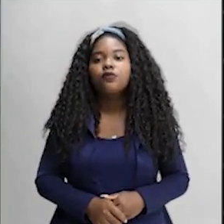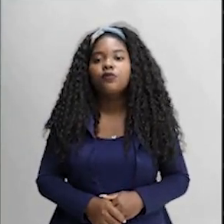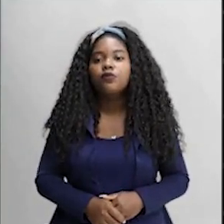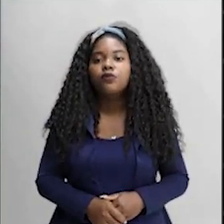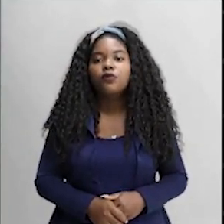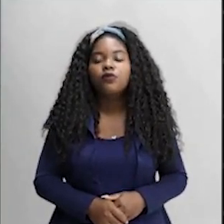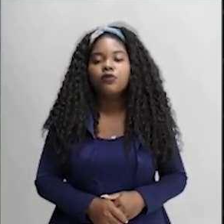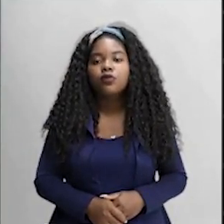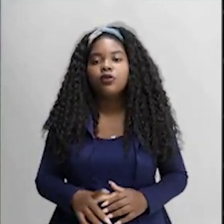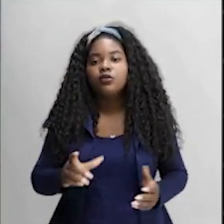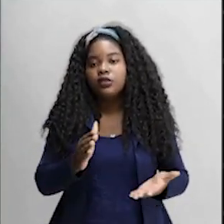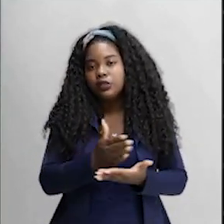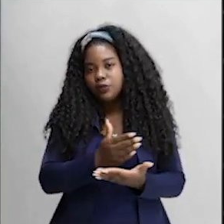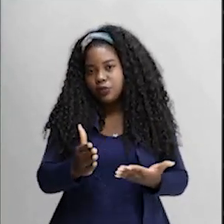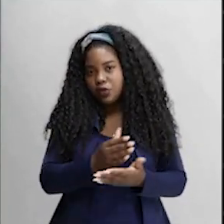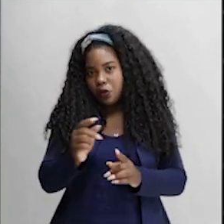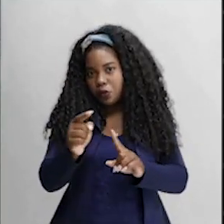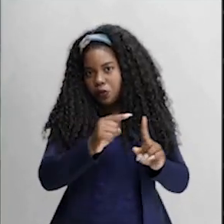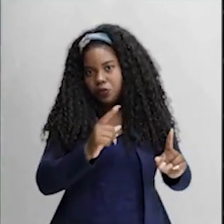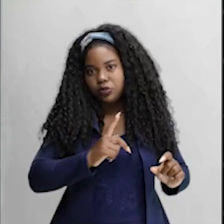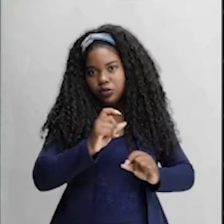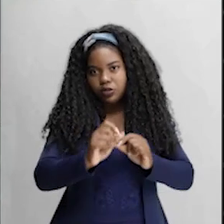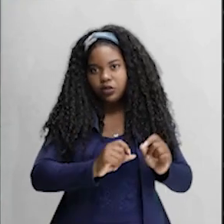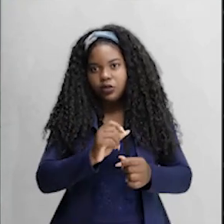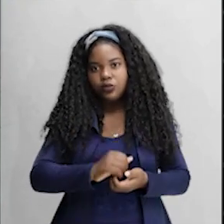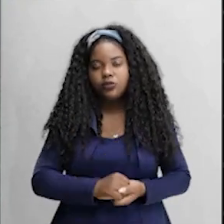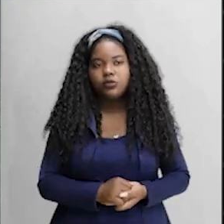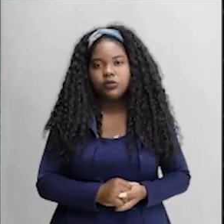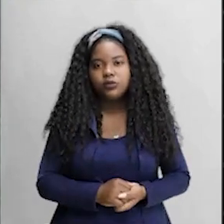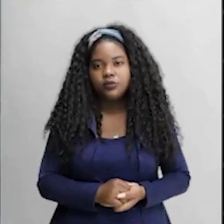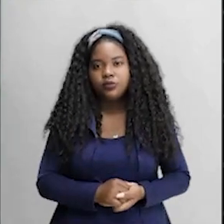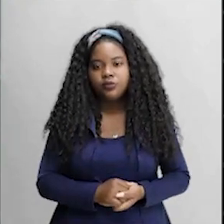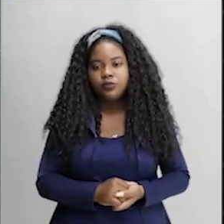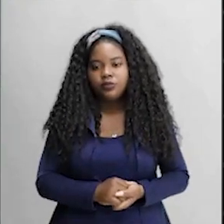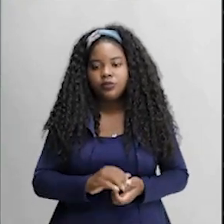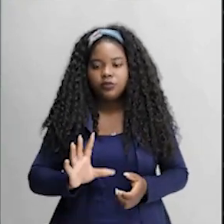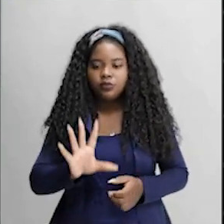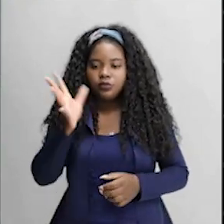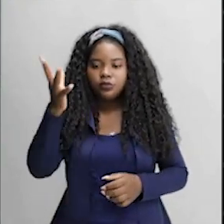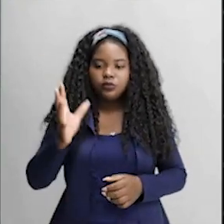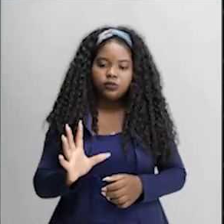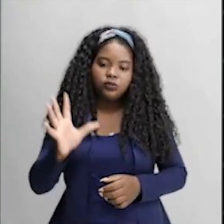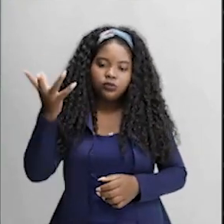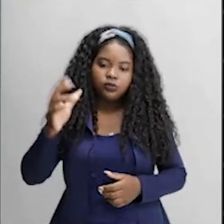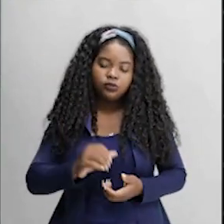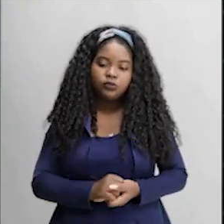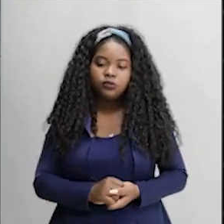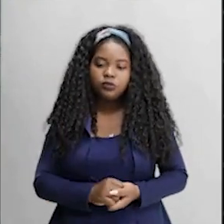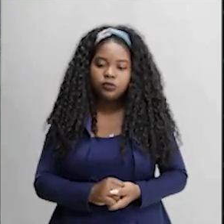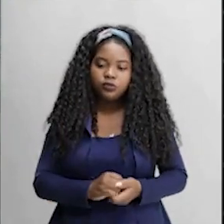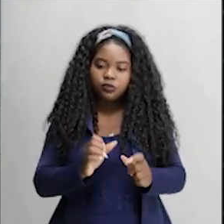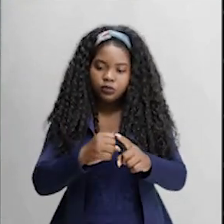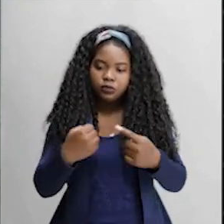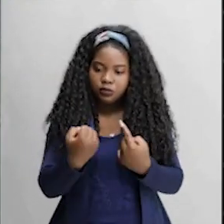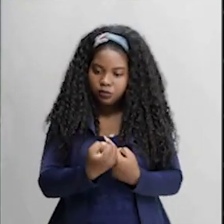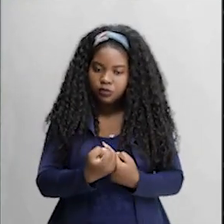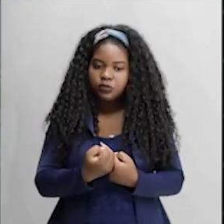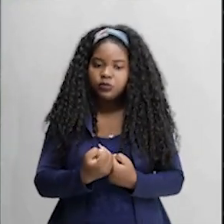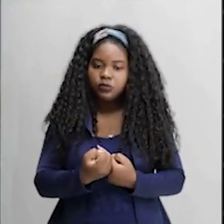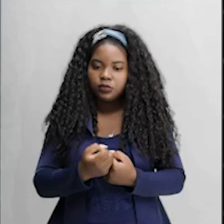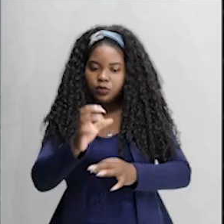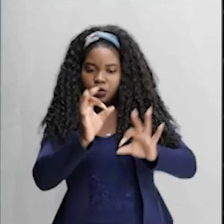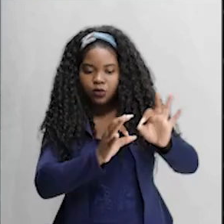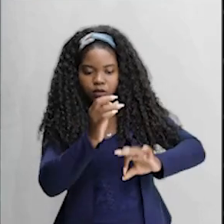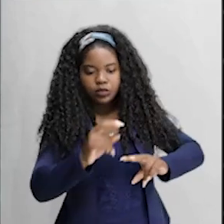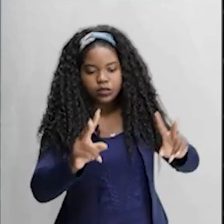estamos pegando alguns aspectos que têm a ver com a formação da sociedade e com a elaboração deste tema que é